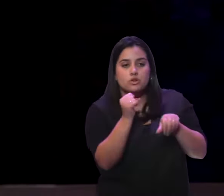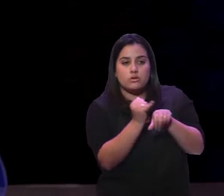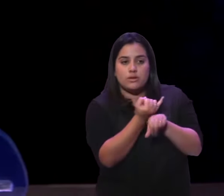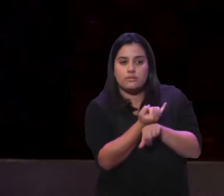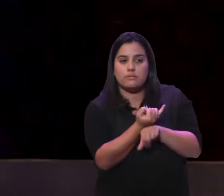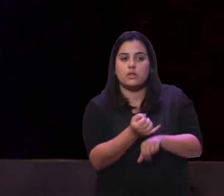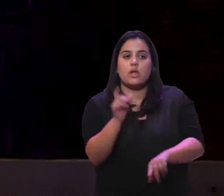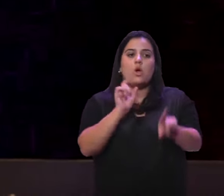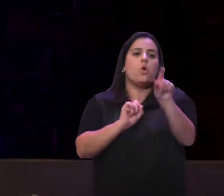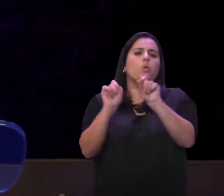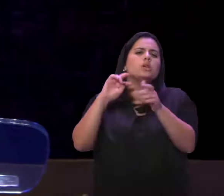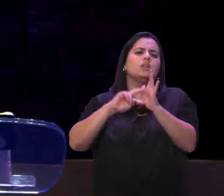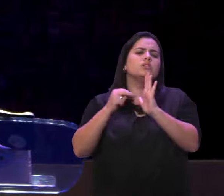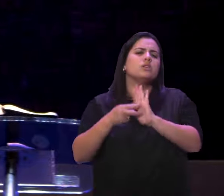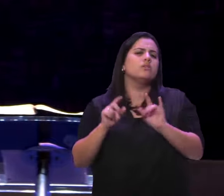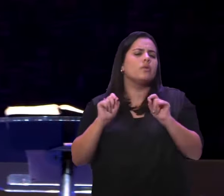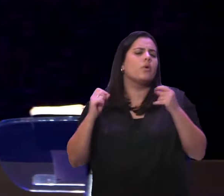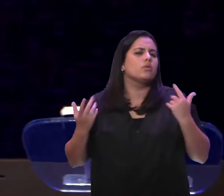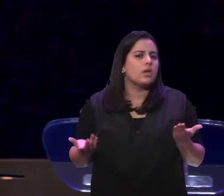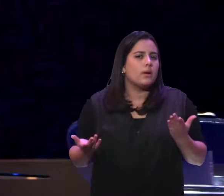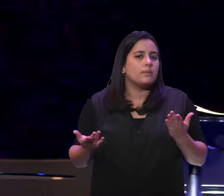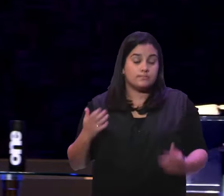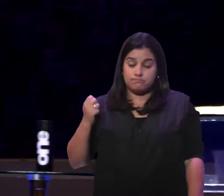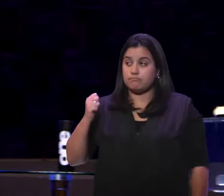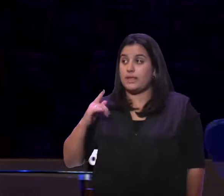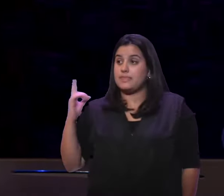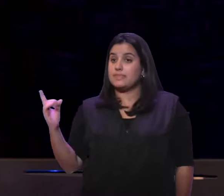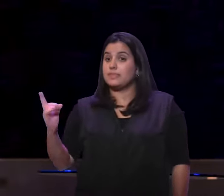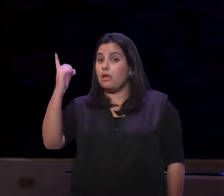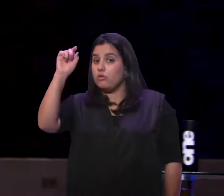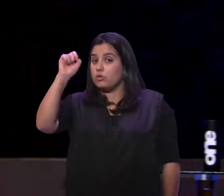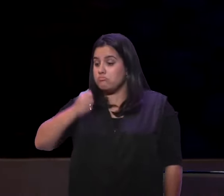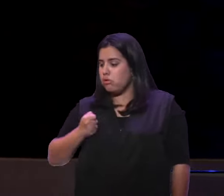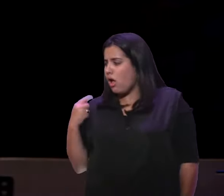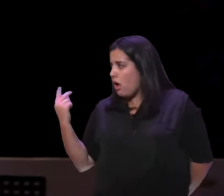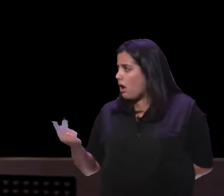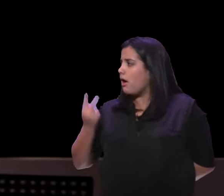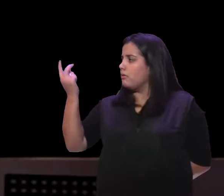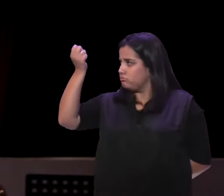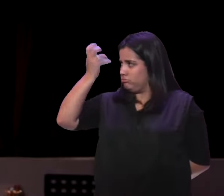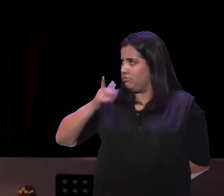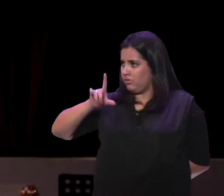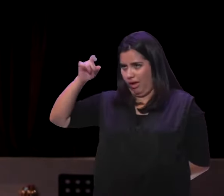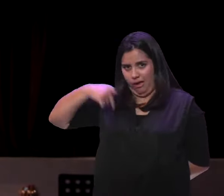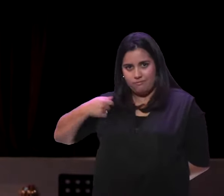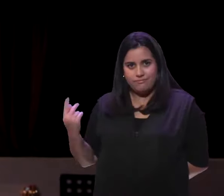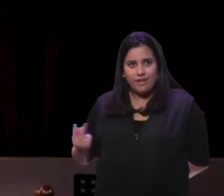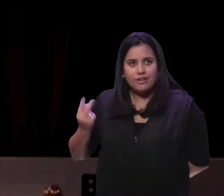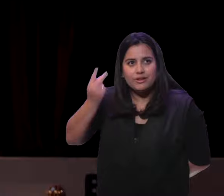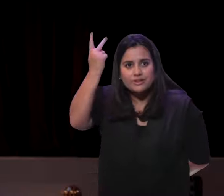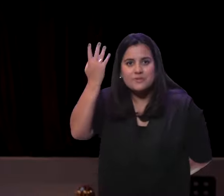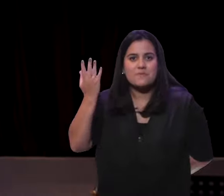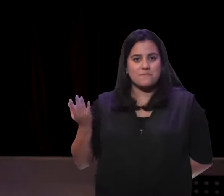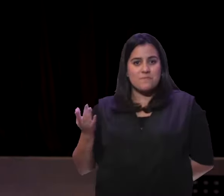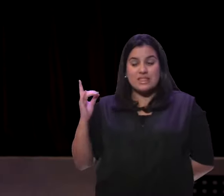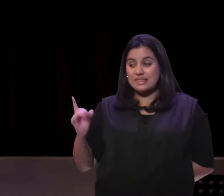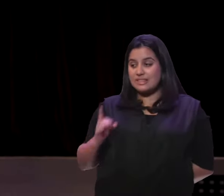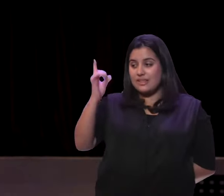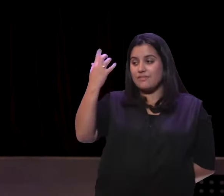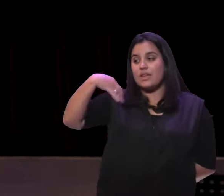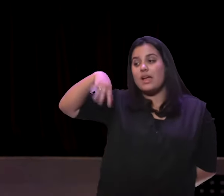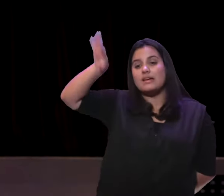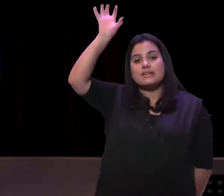isso significa? Significa que Davi valorizava a presença de Deus. Davi havia se tornado rei de